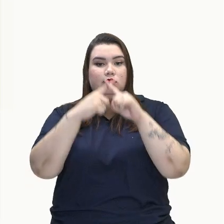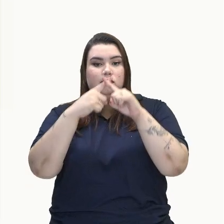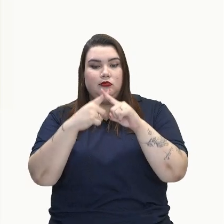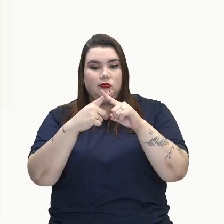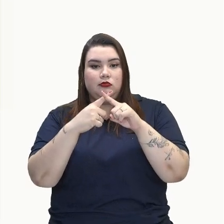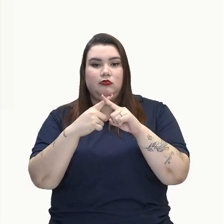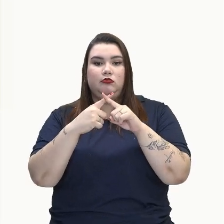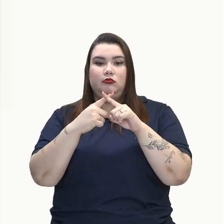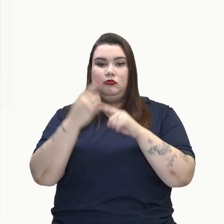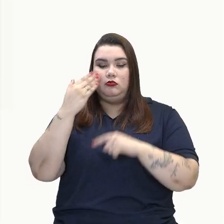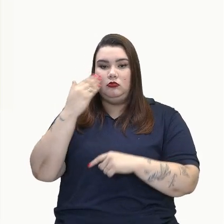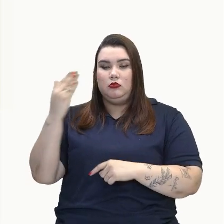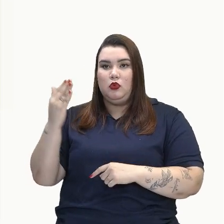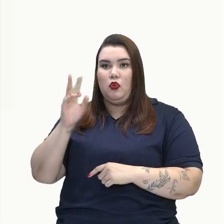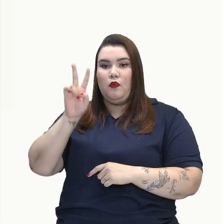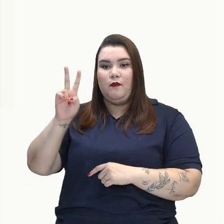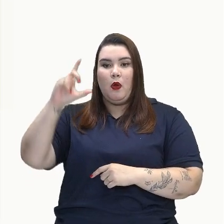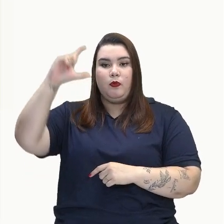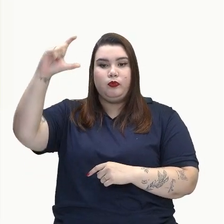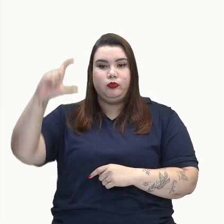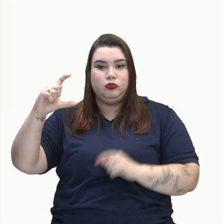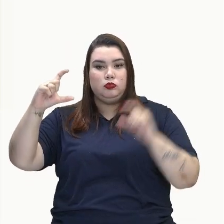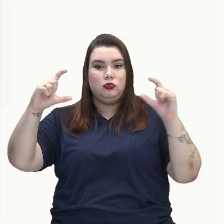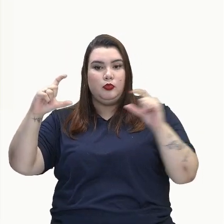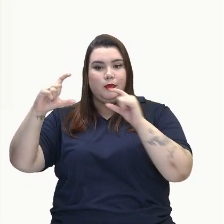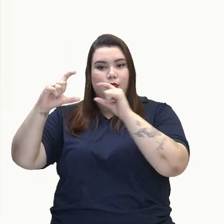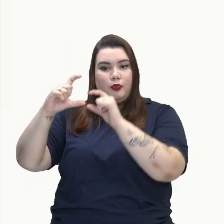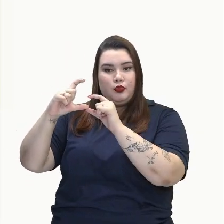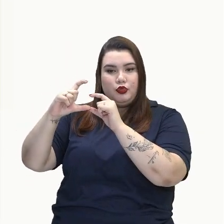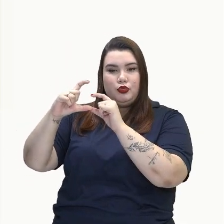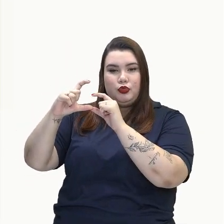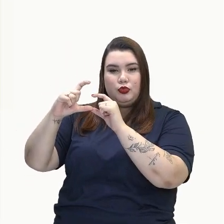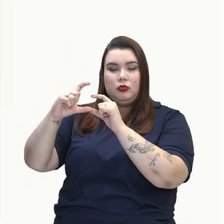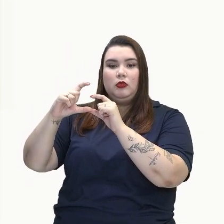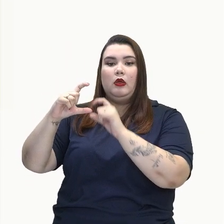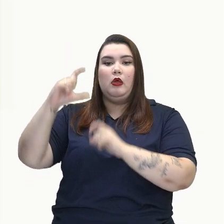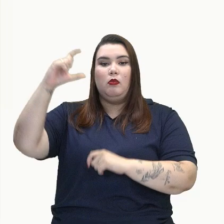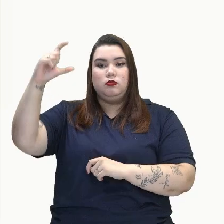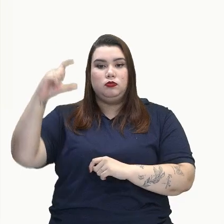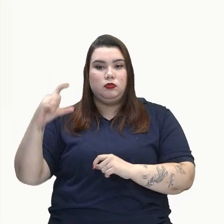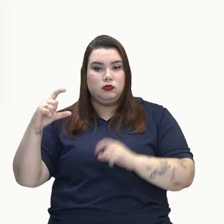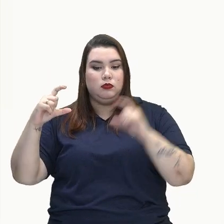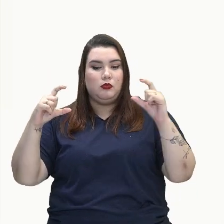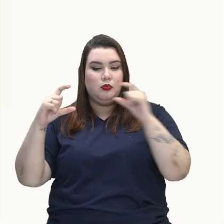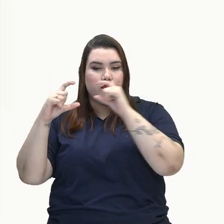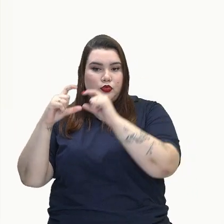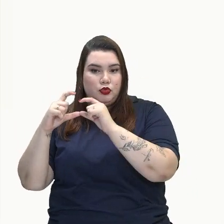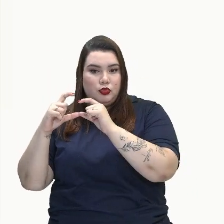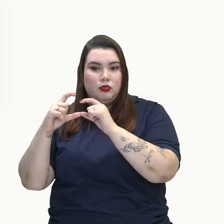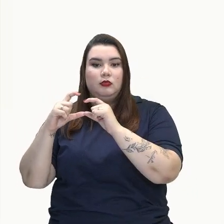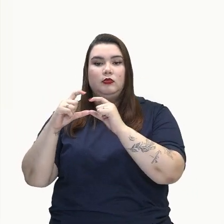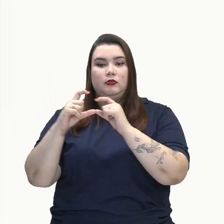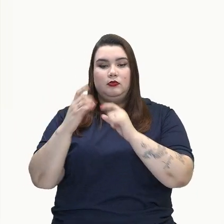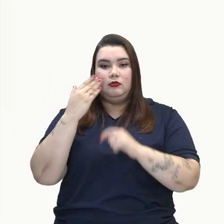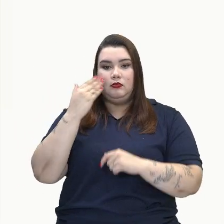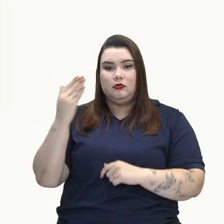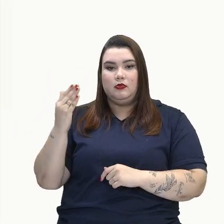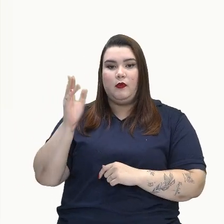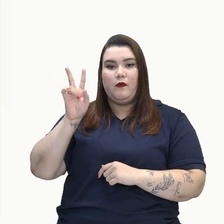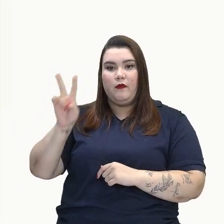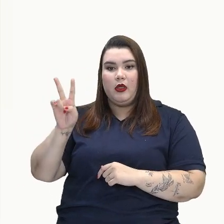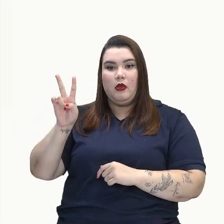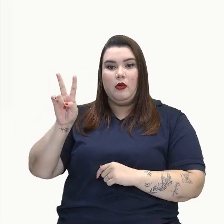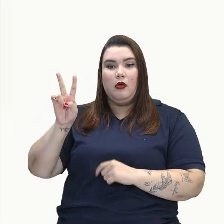quando a gente desce um vezão daqui, um vezinho daqui, um vezão daqui, o vezinho daqui, ó, a gente tem